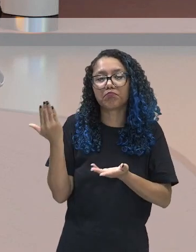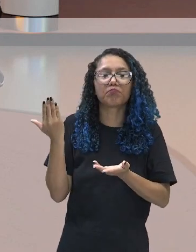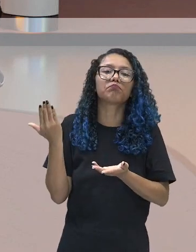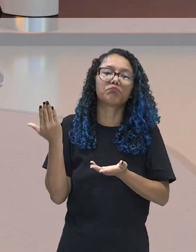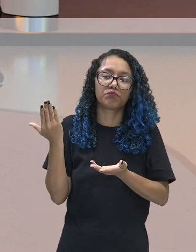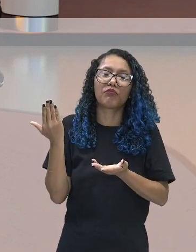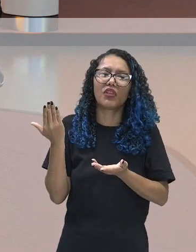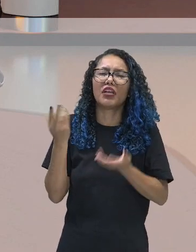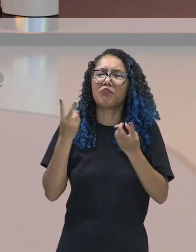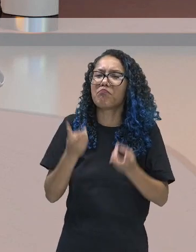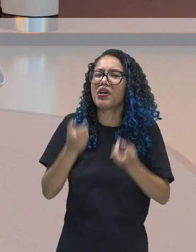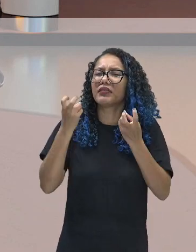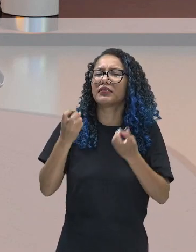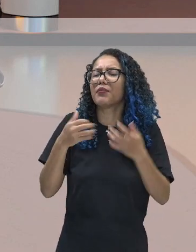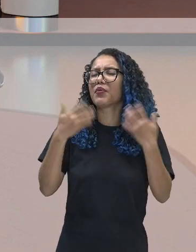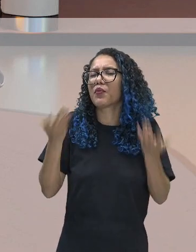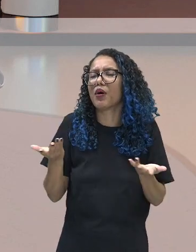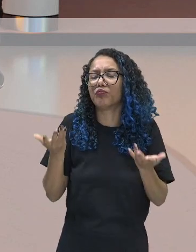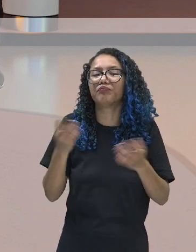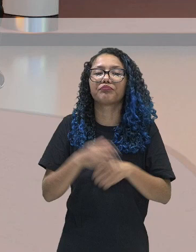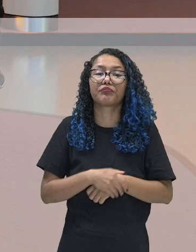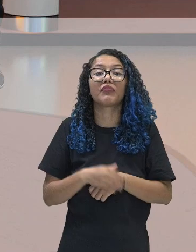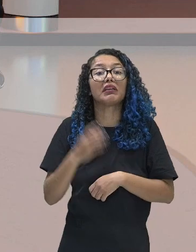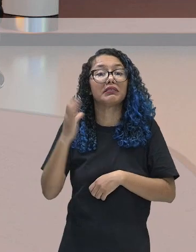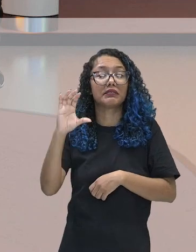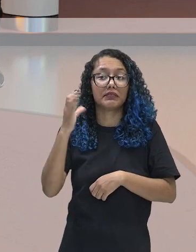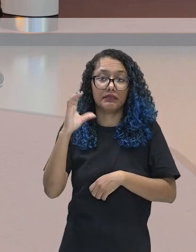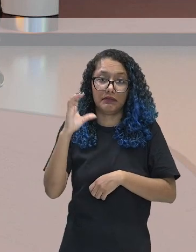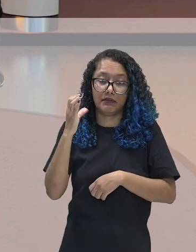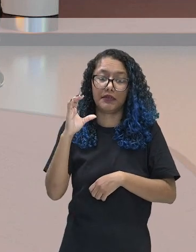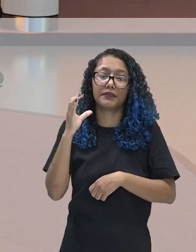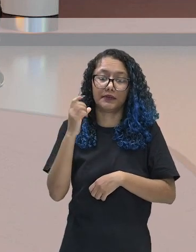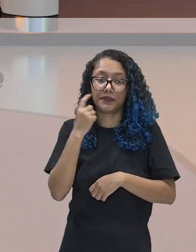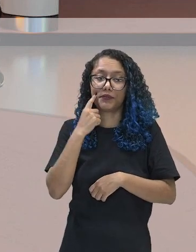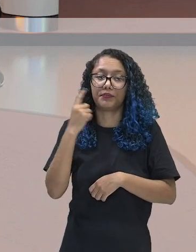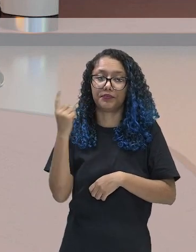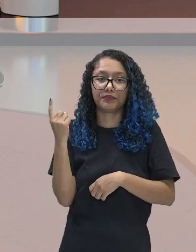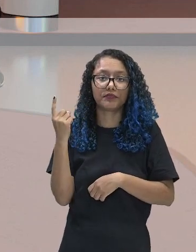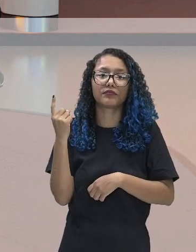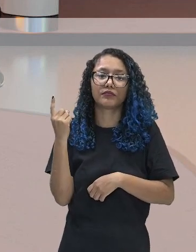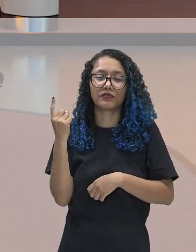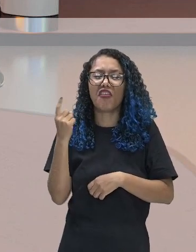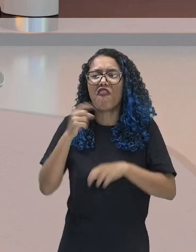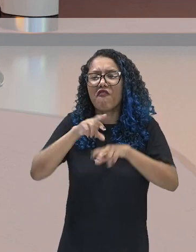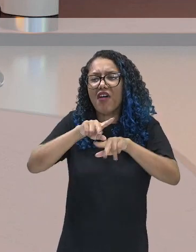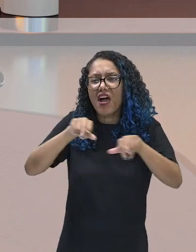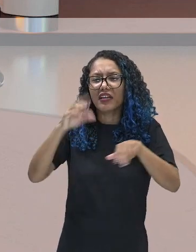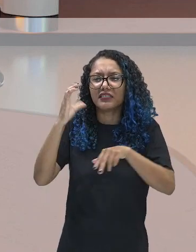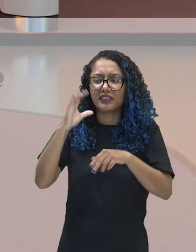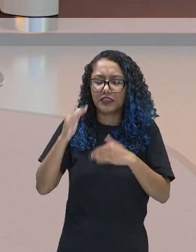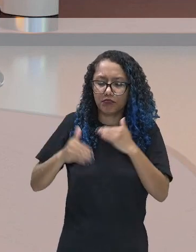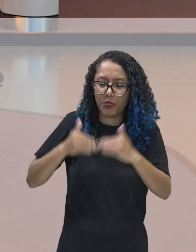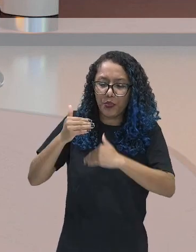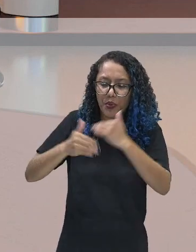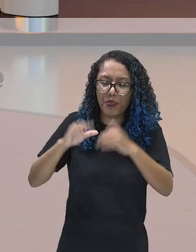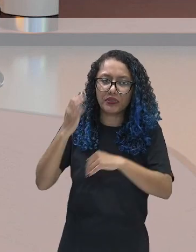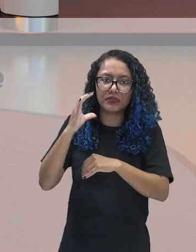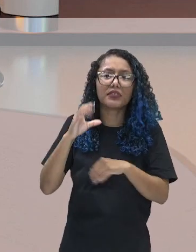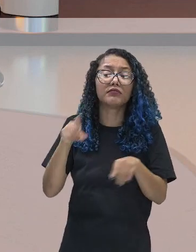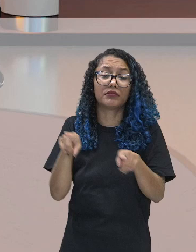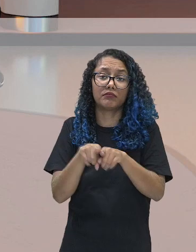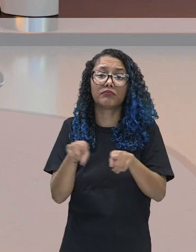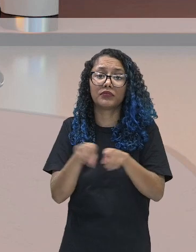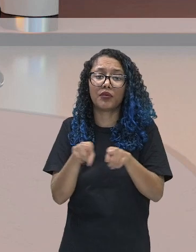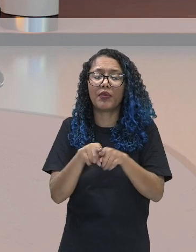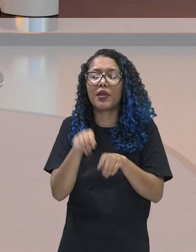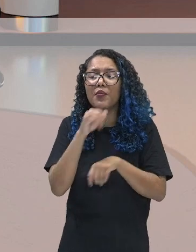a gente compreende estudando história é a ciência propriamente dita. As ciências, a evolução das ciências acontece e,